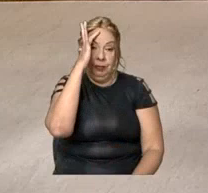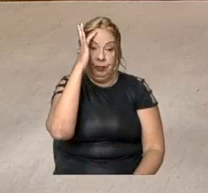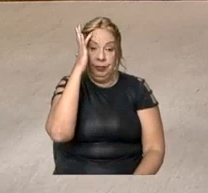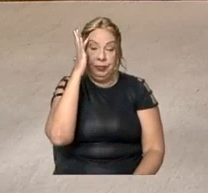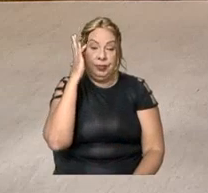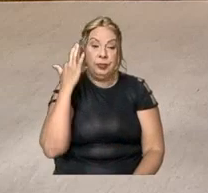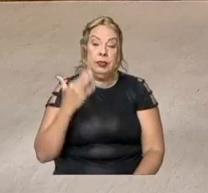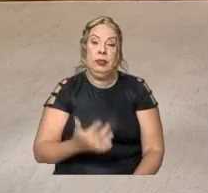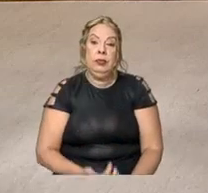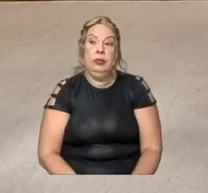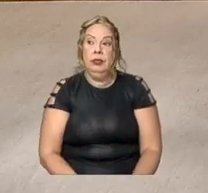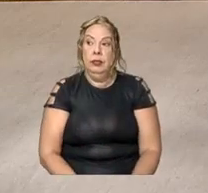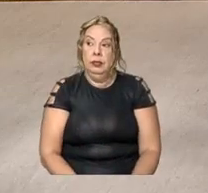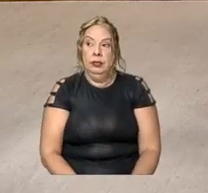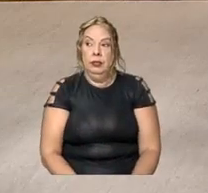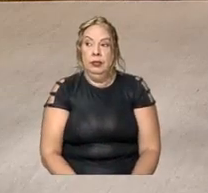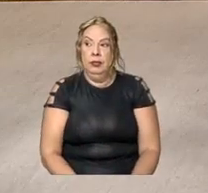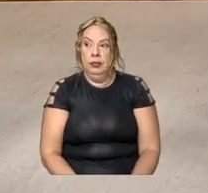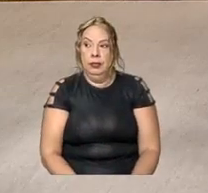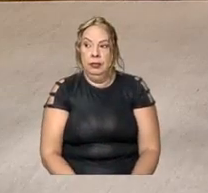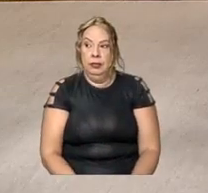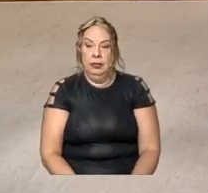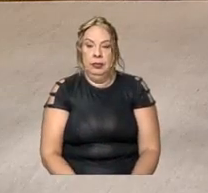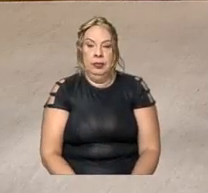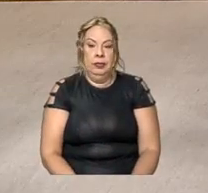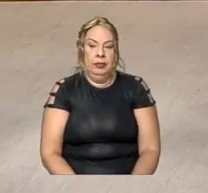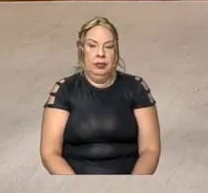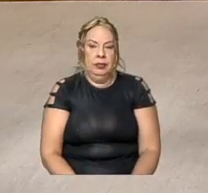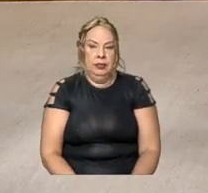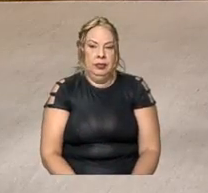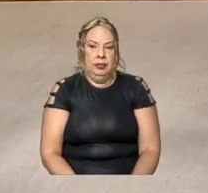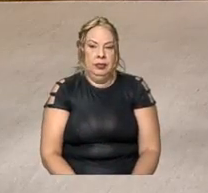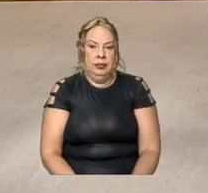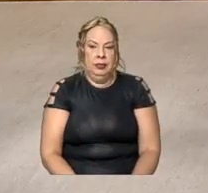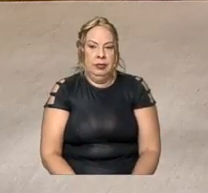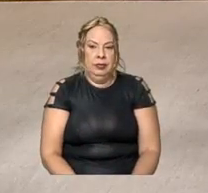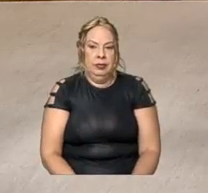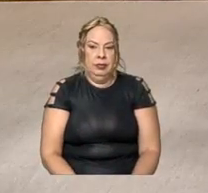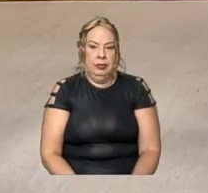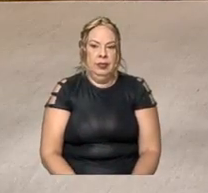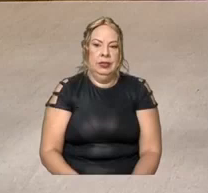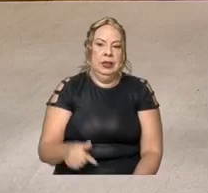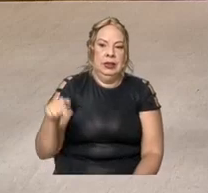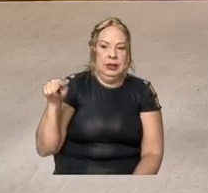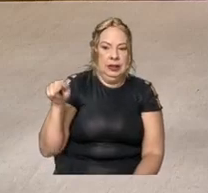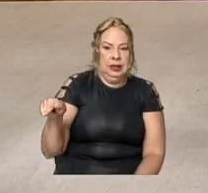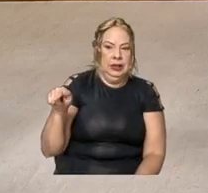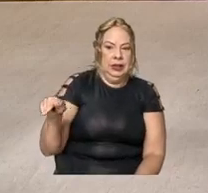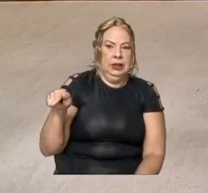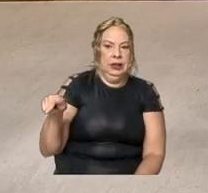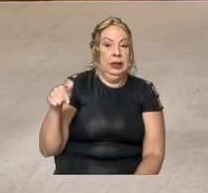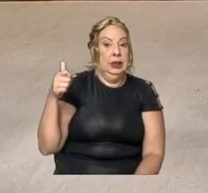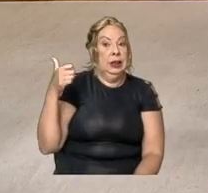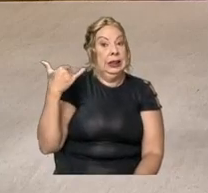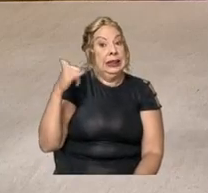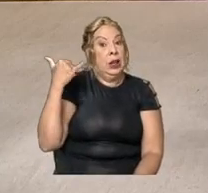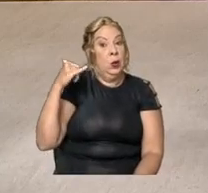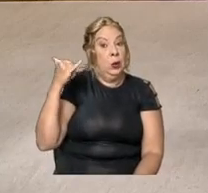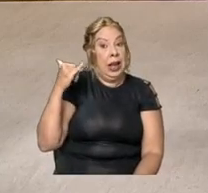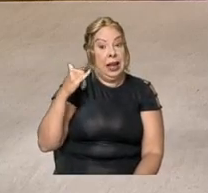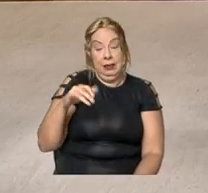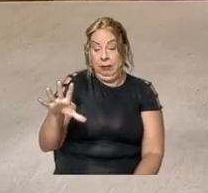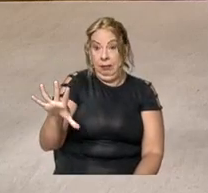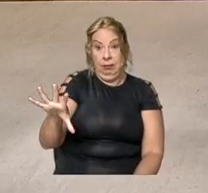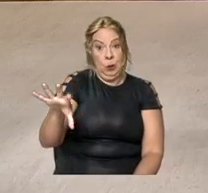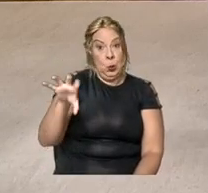aqui de uma esposa, viu, meu amor? Dica de uma esposa. Tem aqui um QR Code, se aponta. Hein,